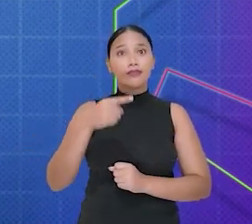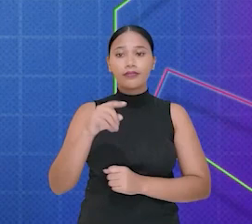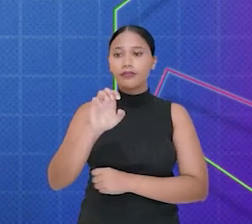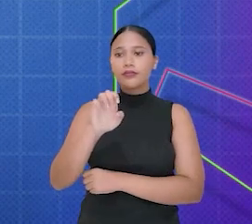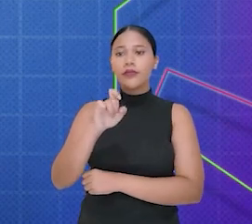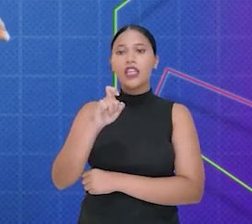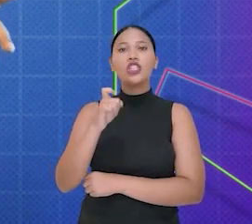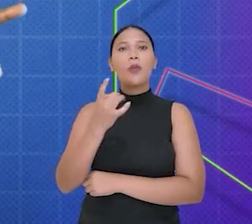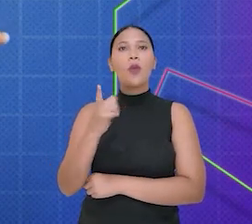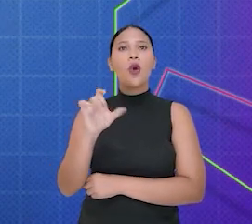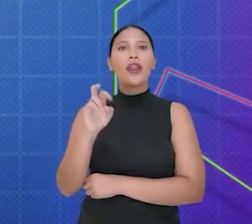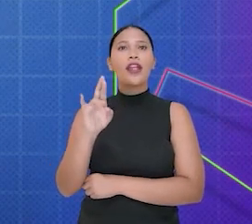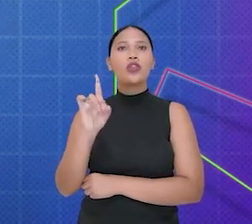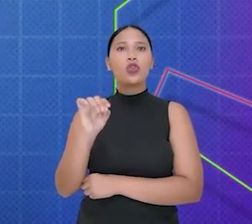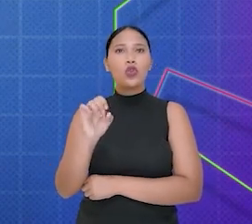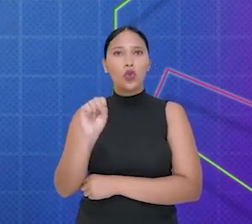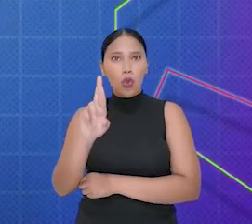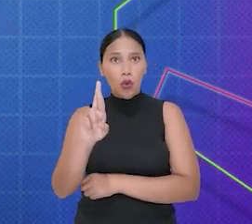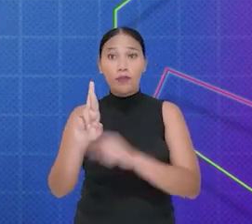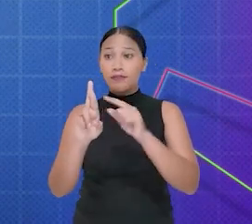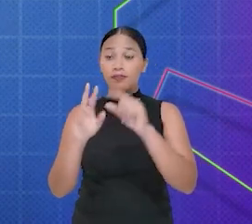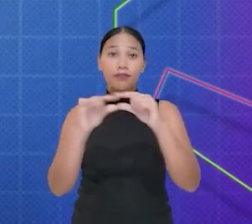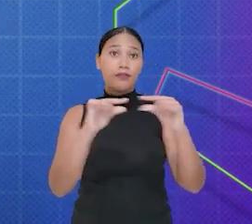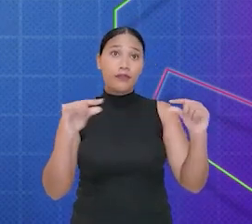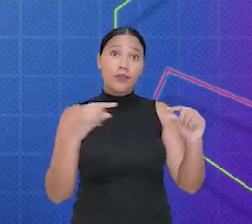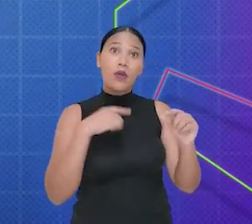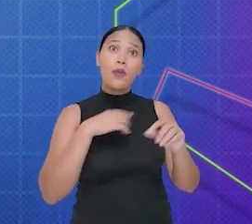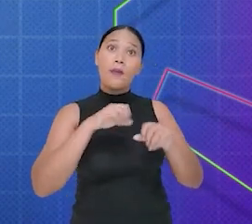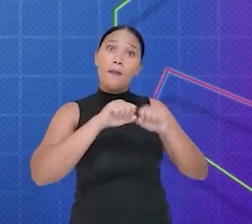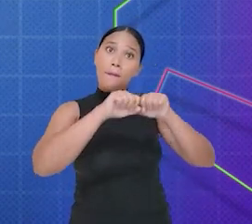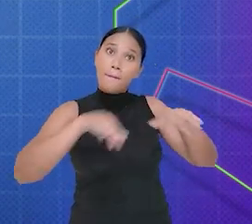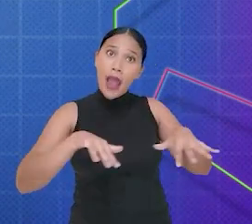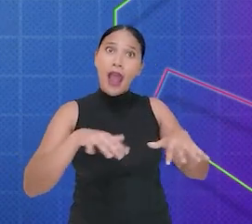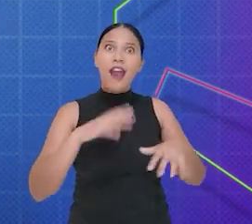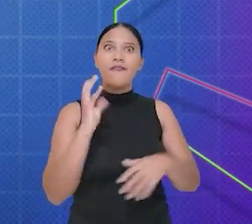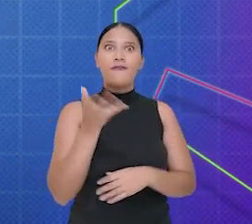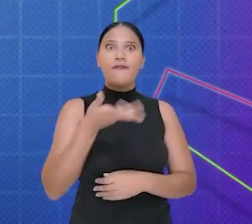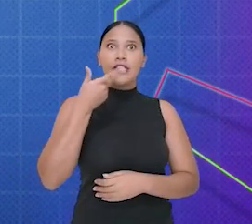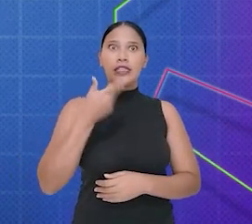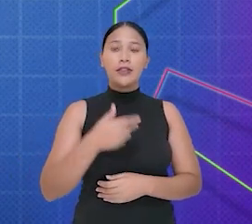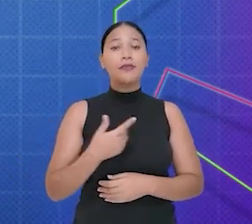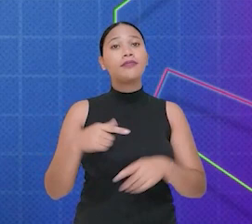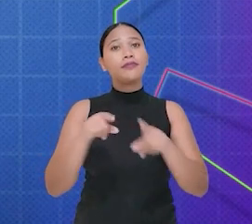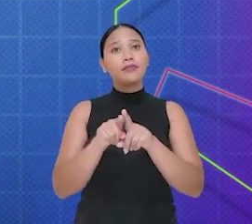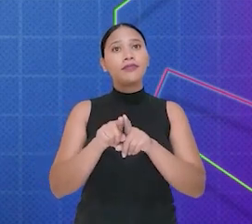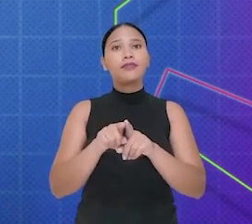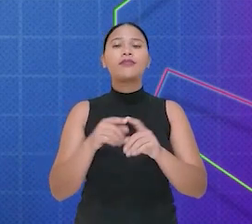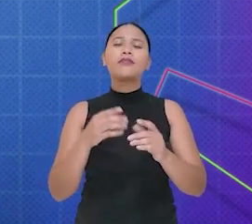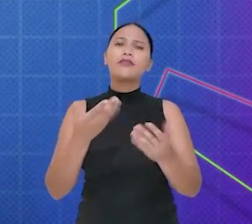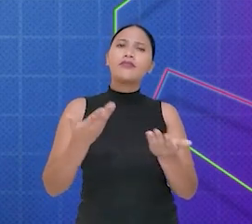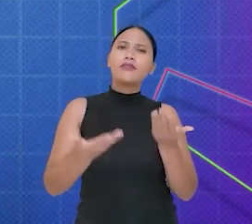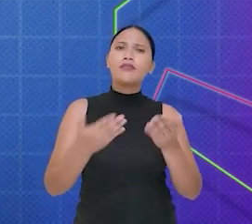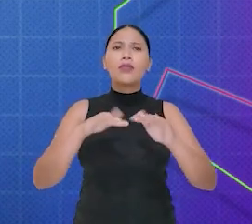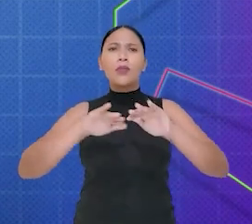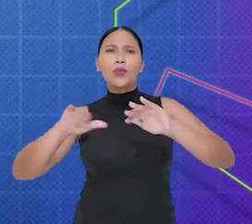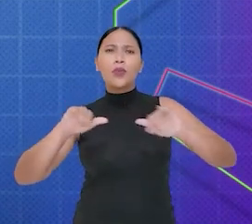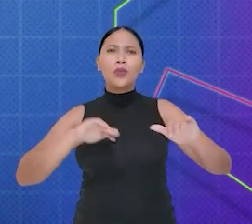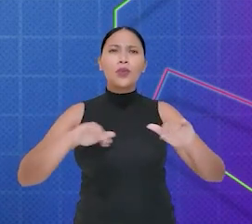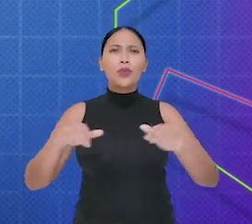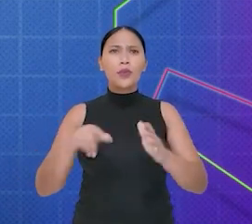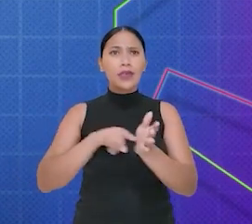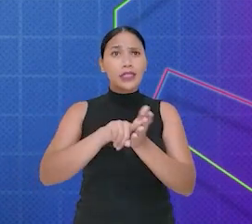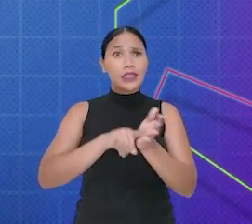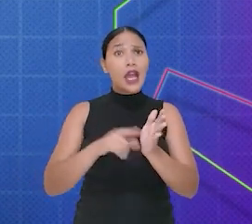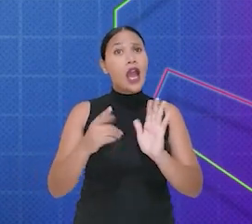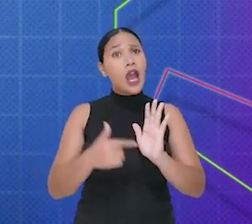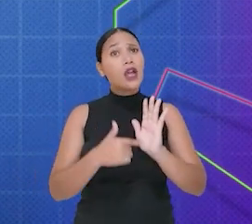usar o comando explorador de arquivos, na barra de tarefas para abrir a ferramenta de busca avançada. Use filtros de pesquisa. Os